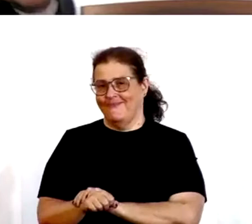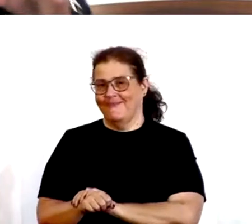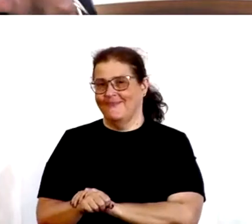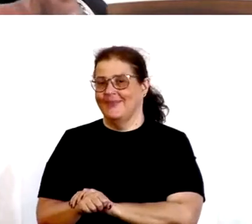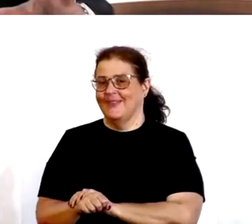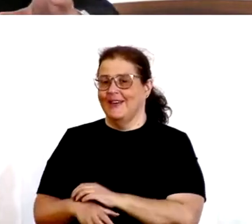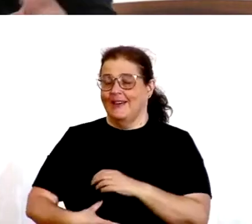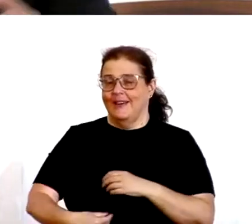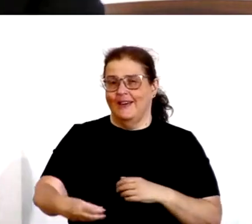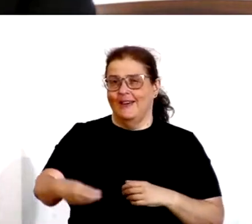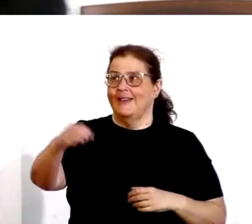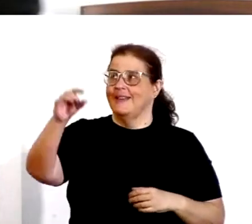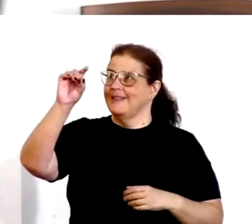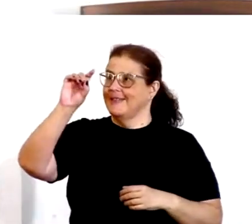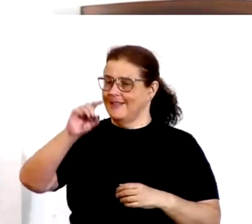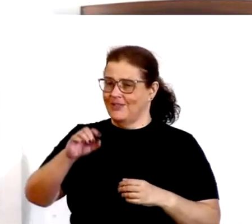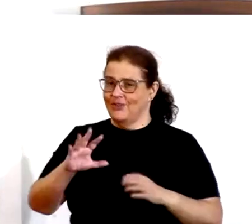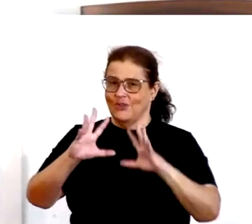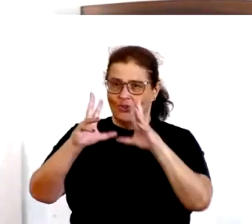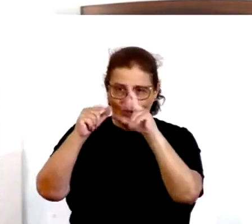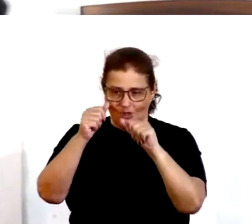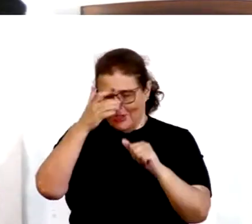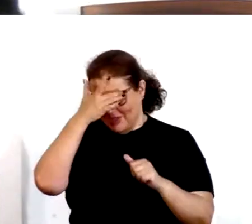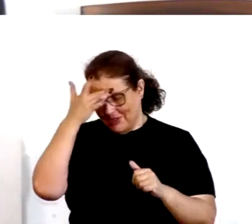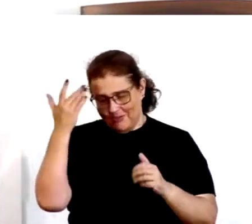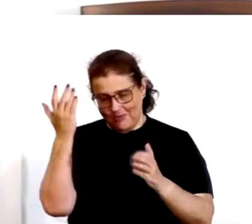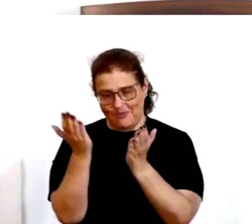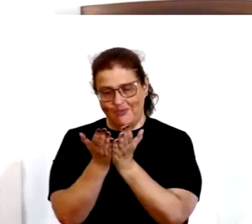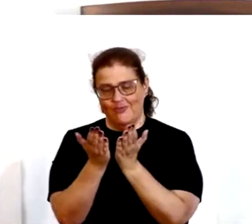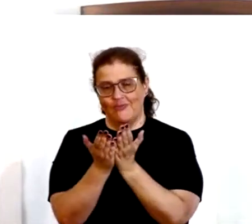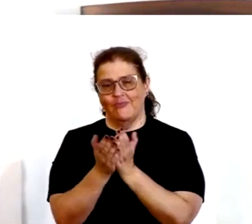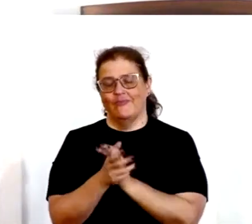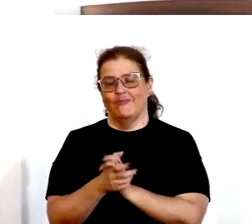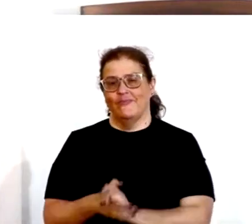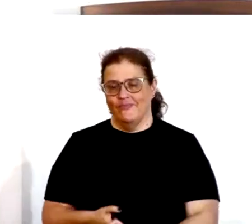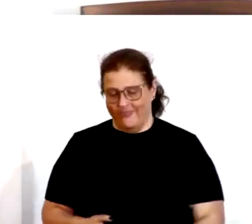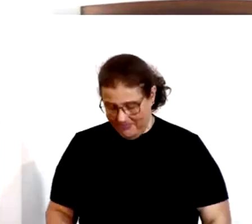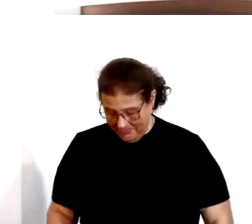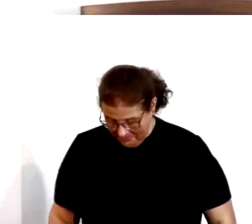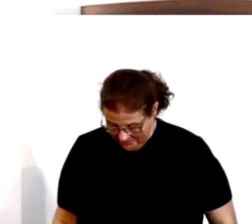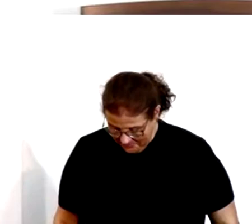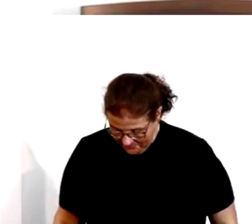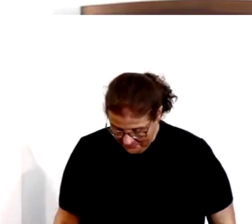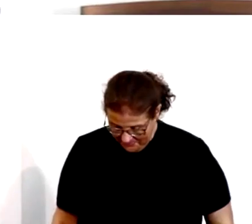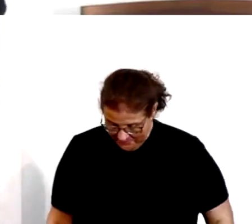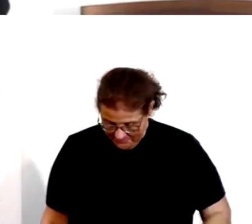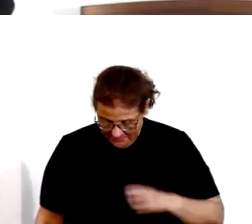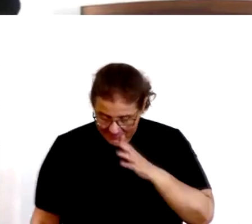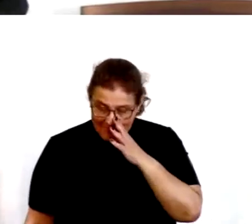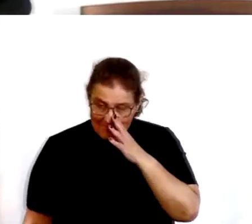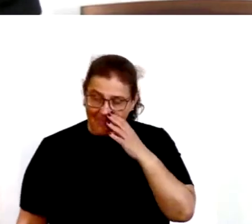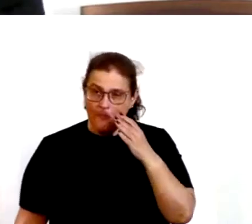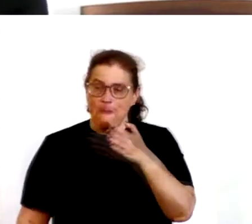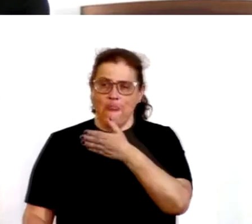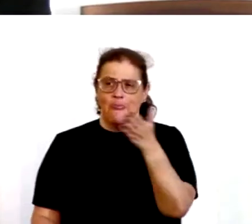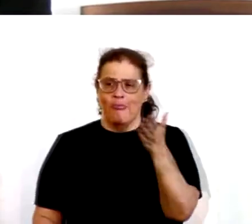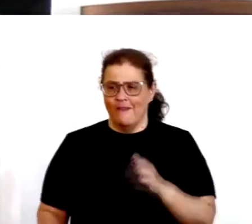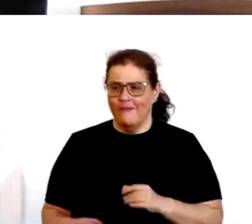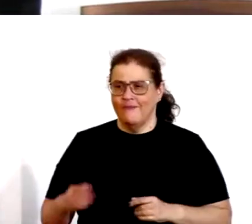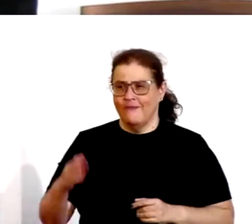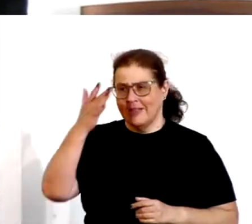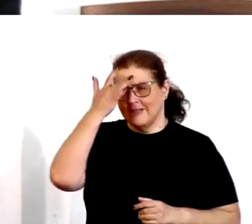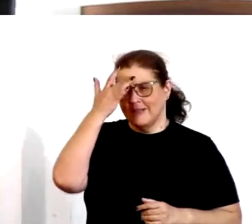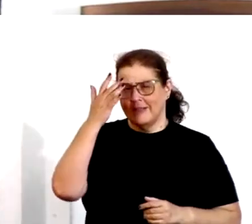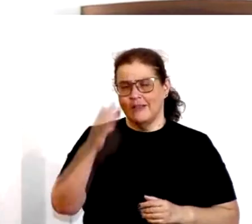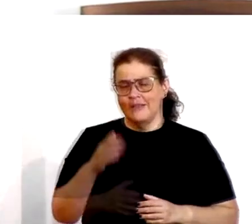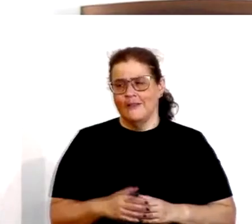Paulo apresenta a obra, agora a hora para que essa obra comece a fazer sentido no coração desses que